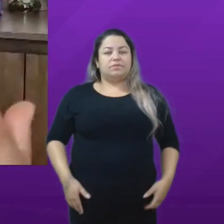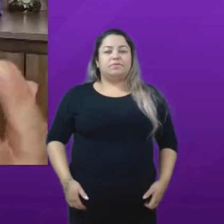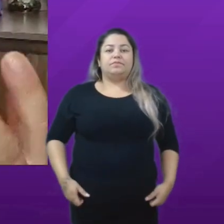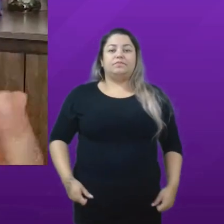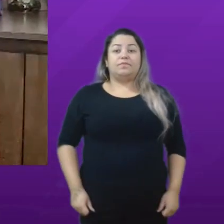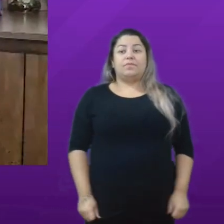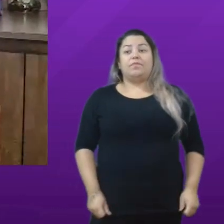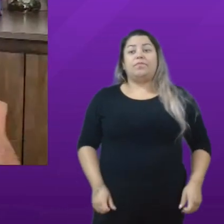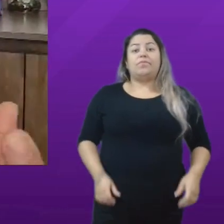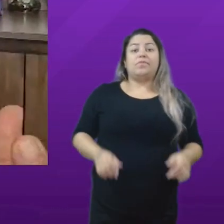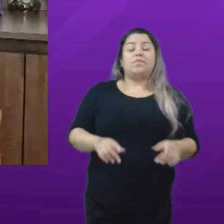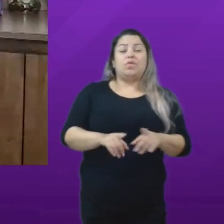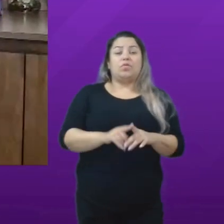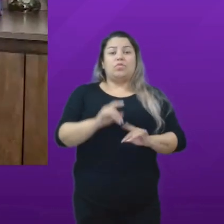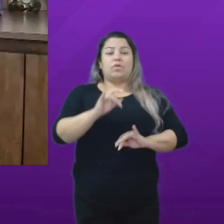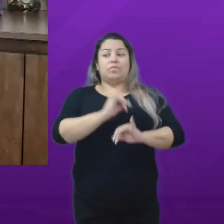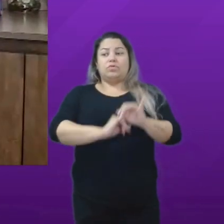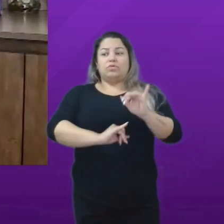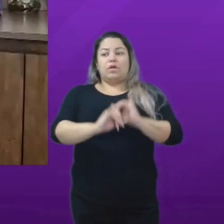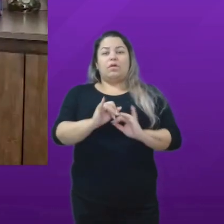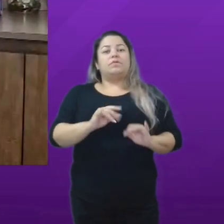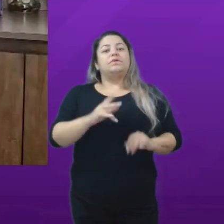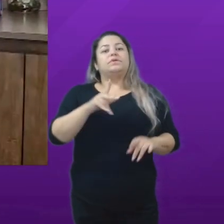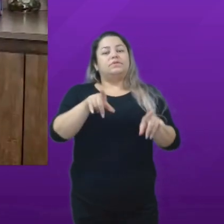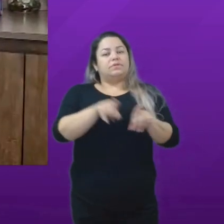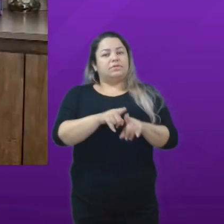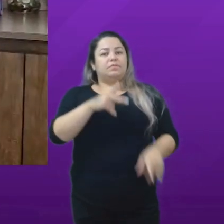campo digital. Então, eu acho que também